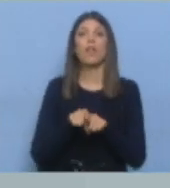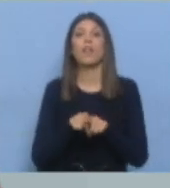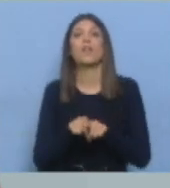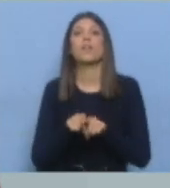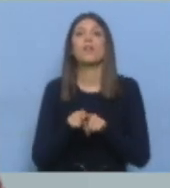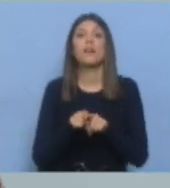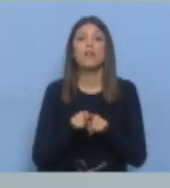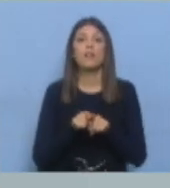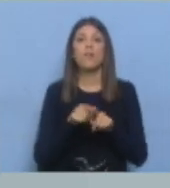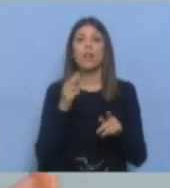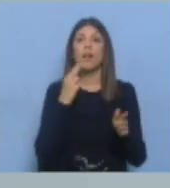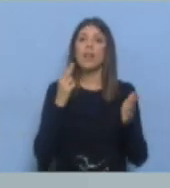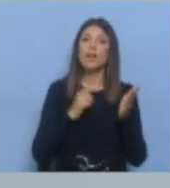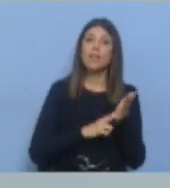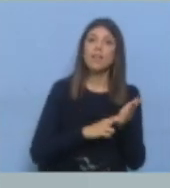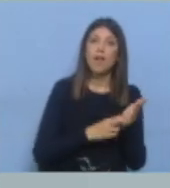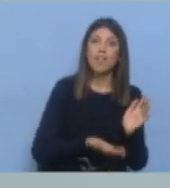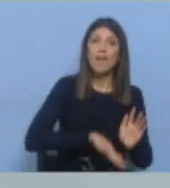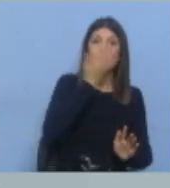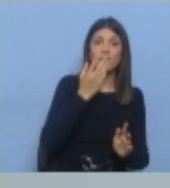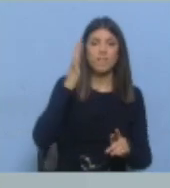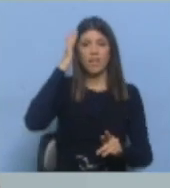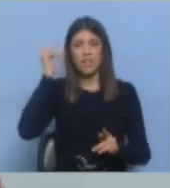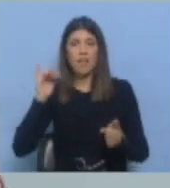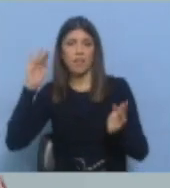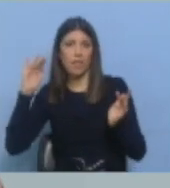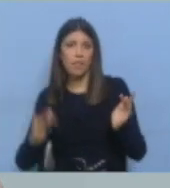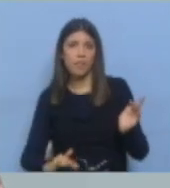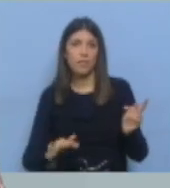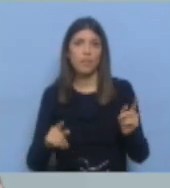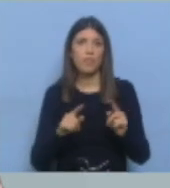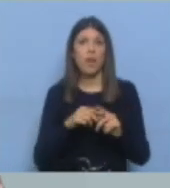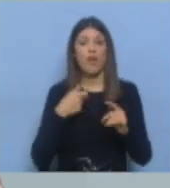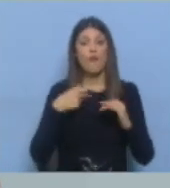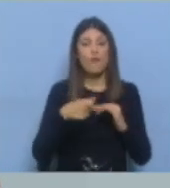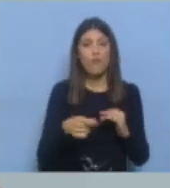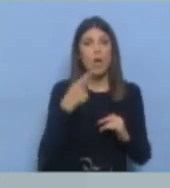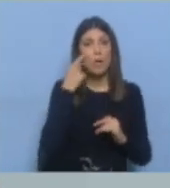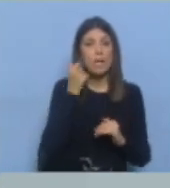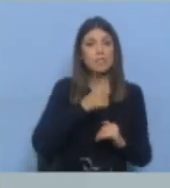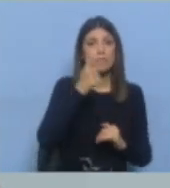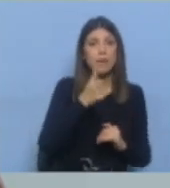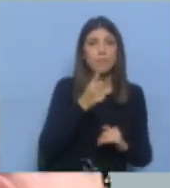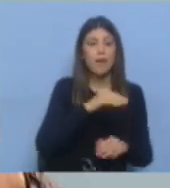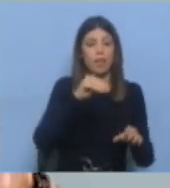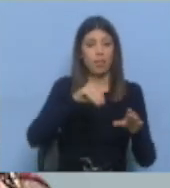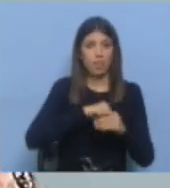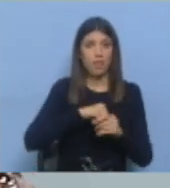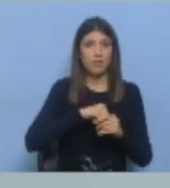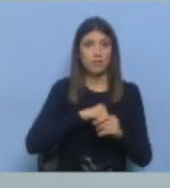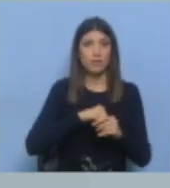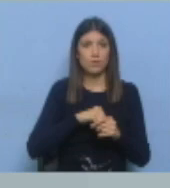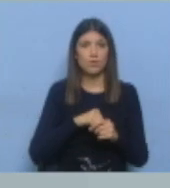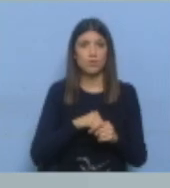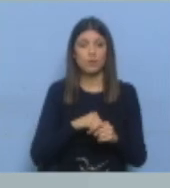que a realidade é superior à ideia, que de fora conhece melhor o que se passa dentro, não é de dentro que se conhece, é de